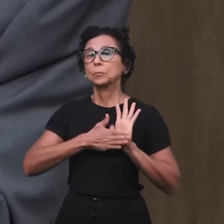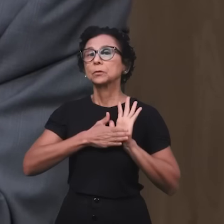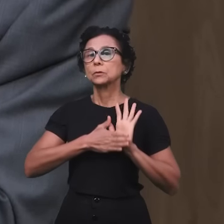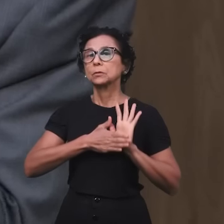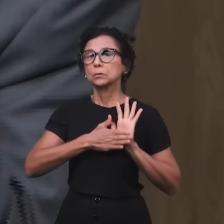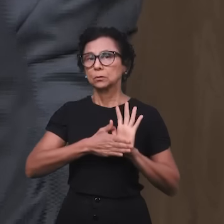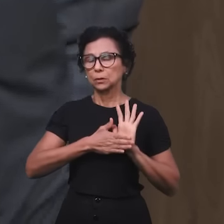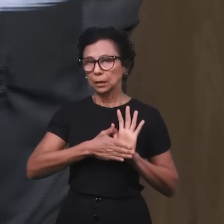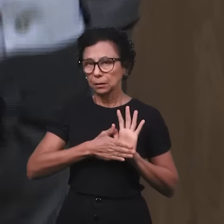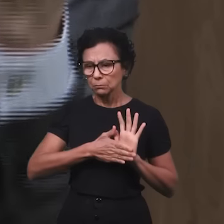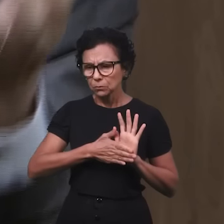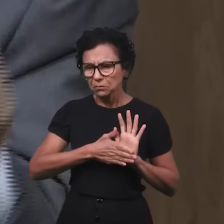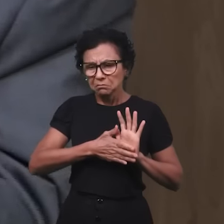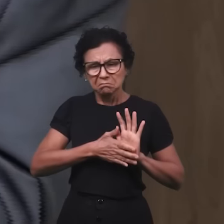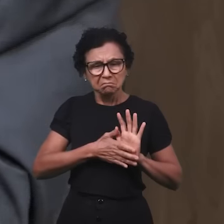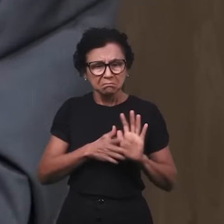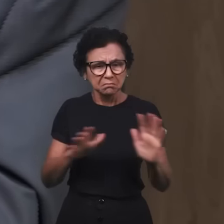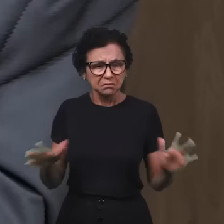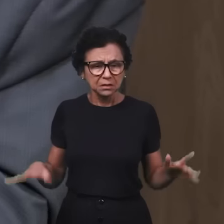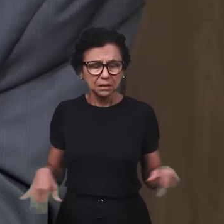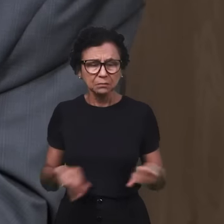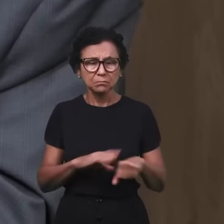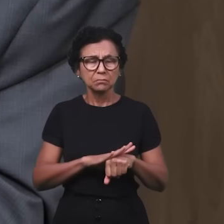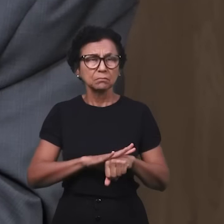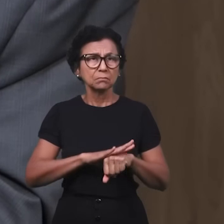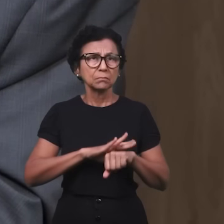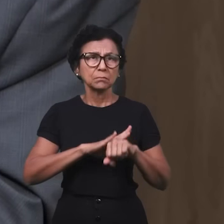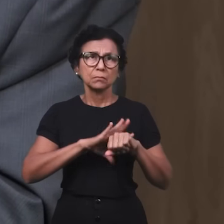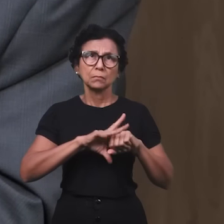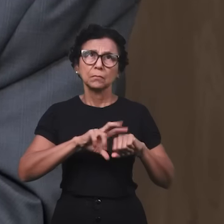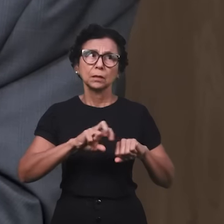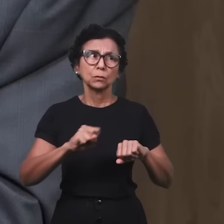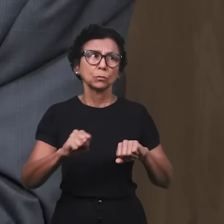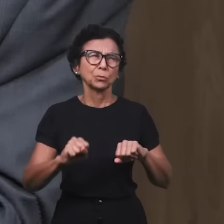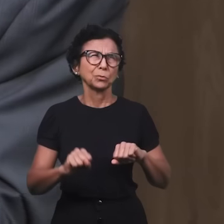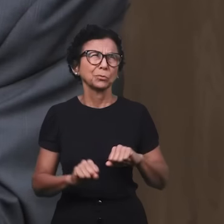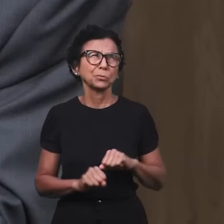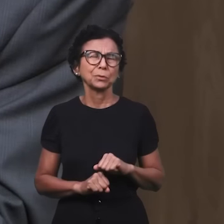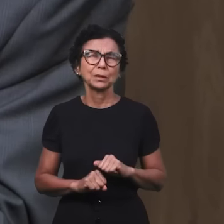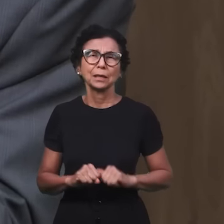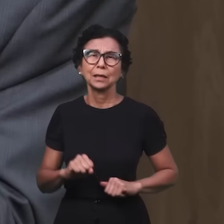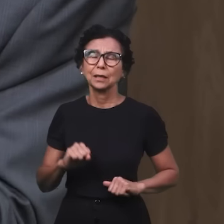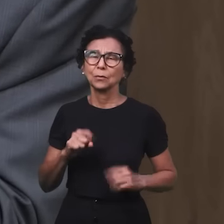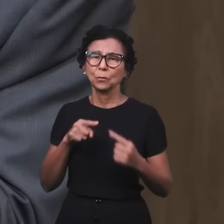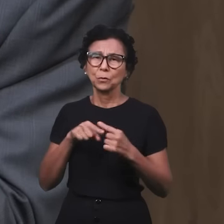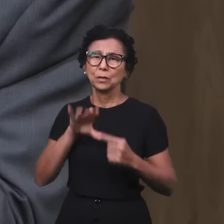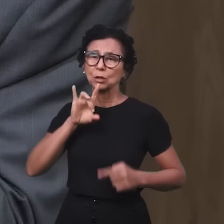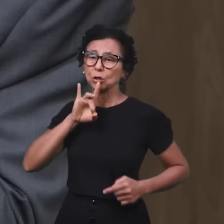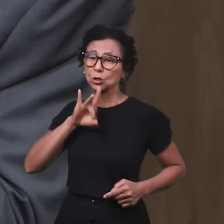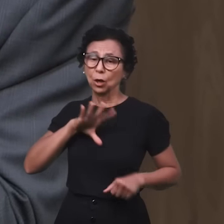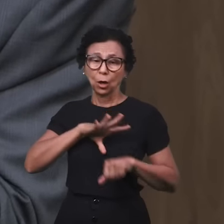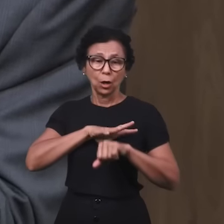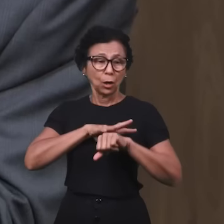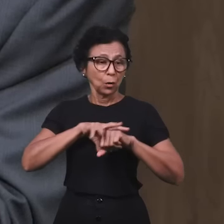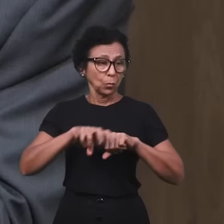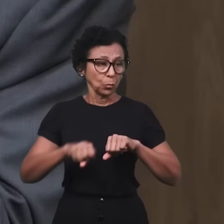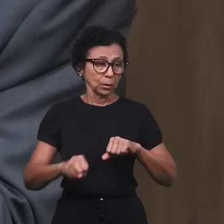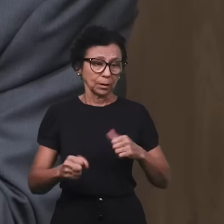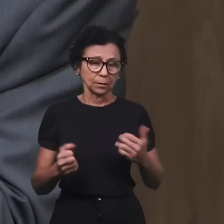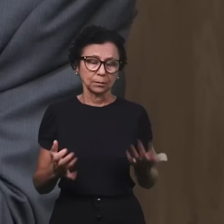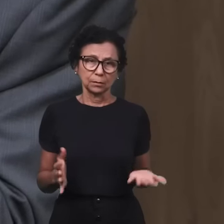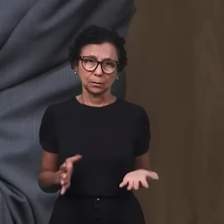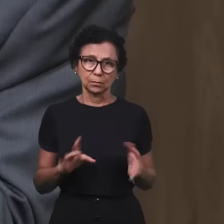é além daquilo que que as pessoas ali no ponto podem imaginar. O